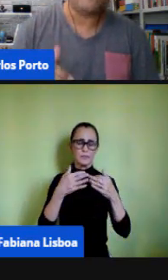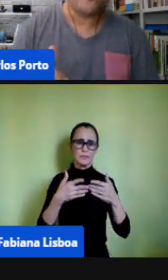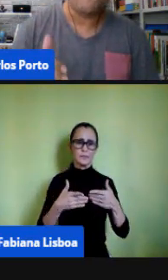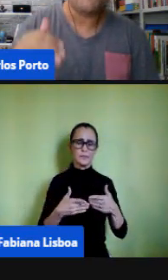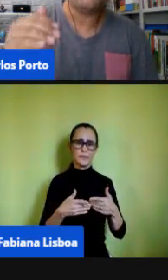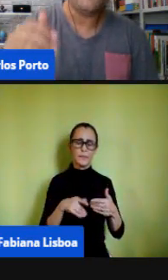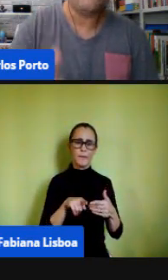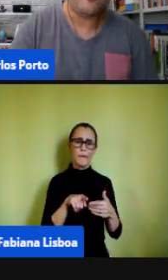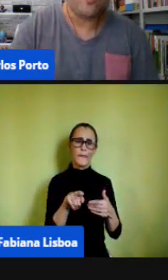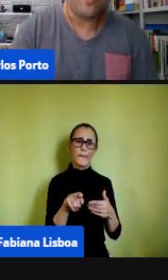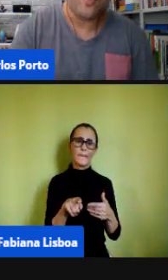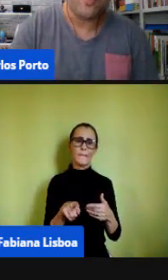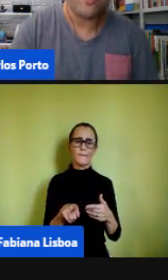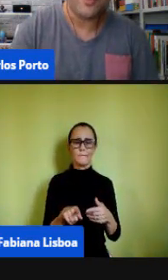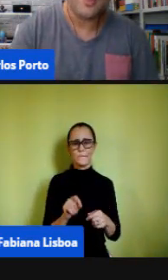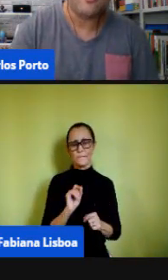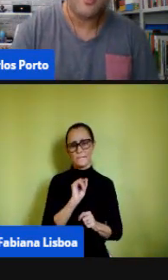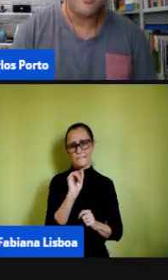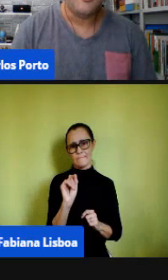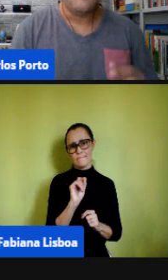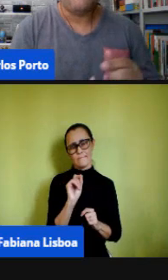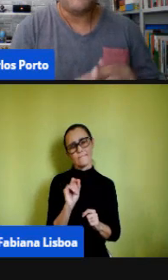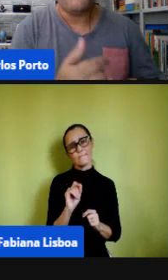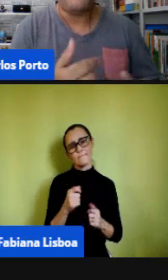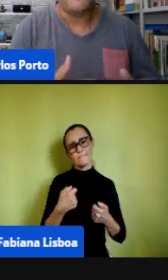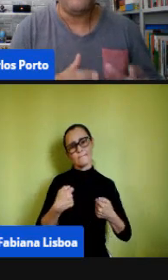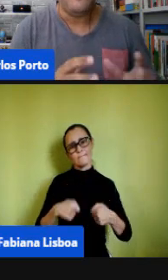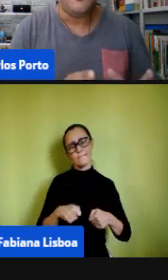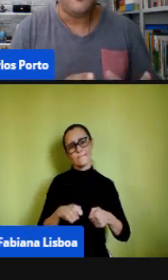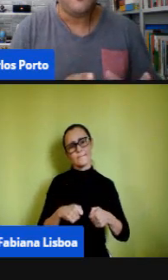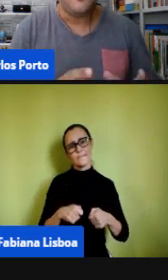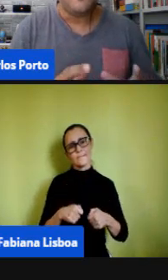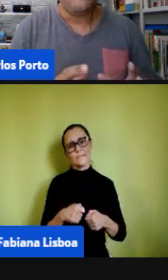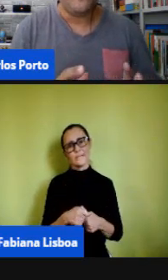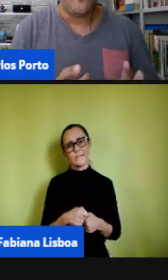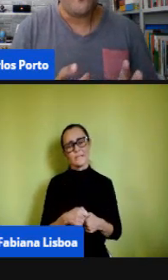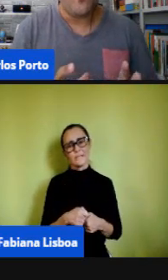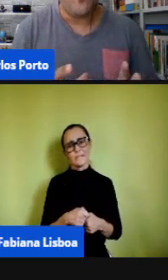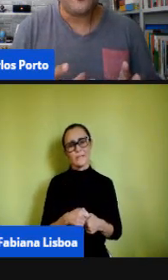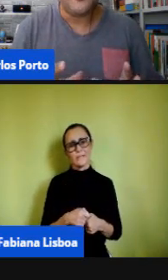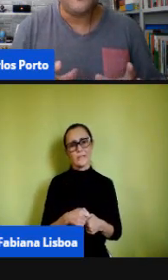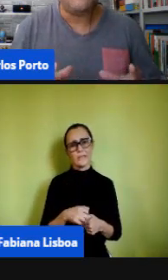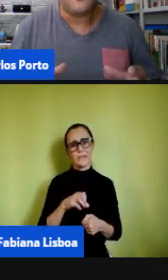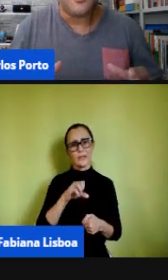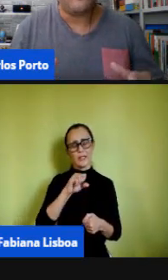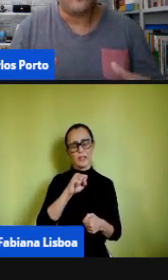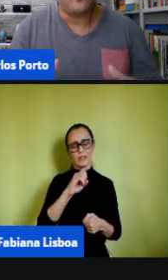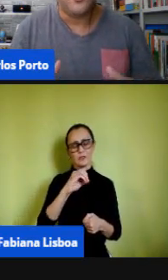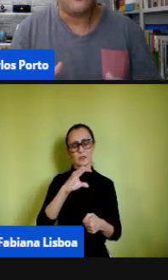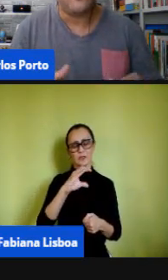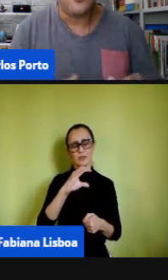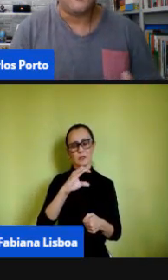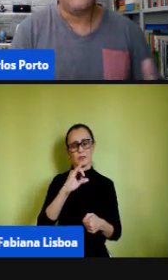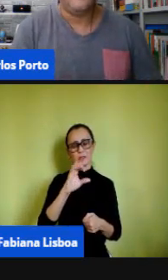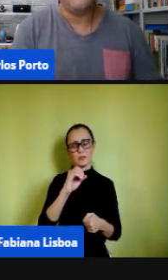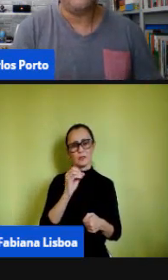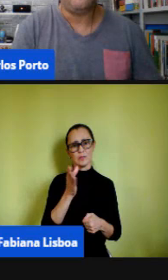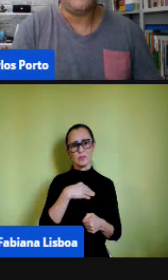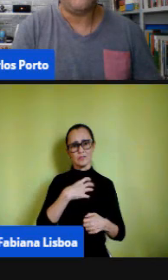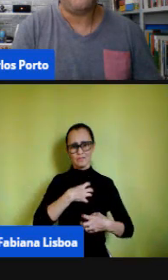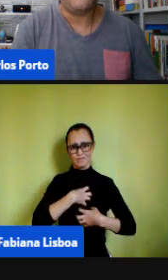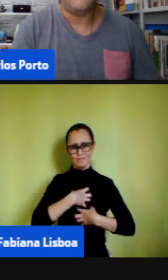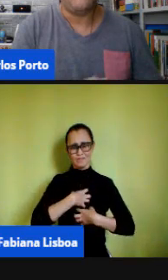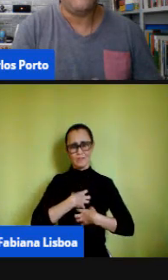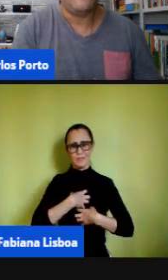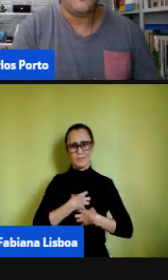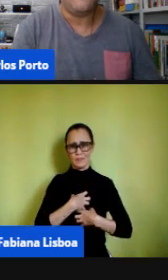sobre as competências socioemocionais, para fazer um link de como organizar tudo isso dentro do